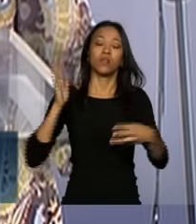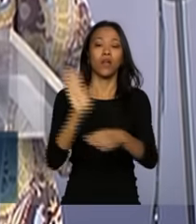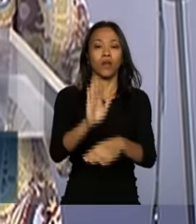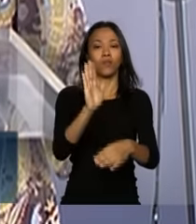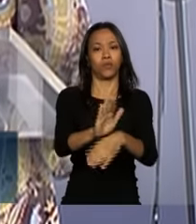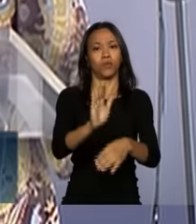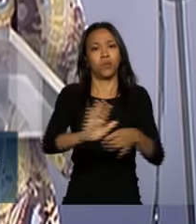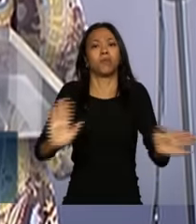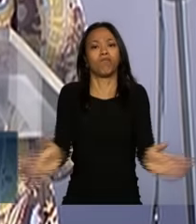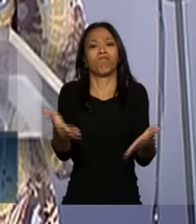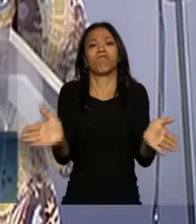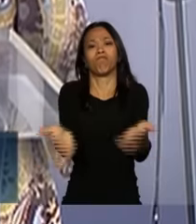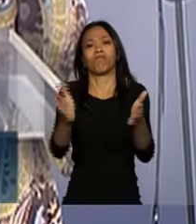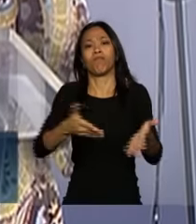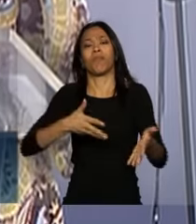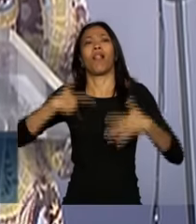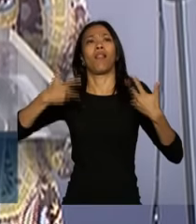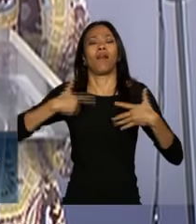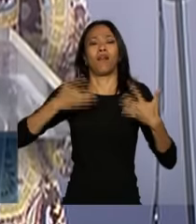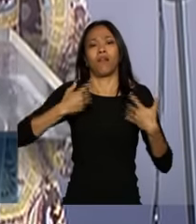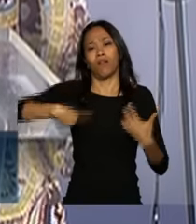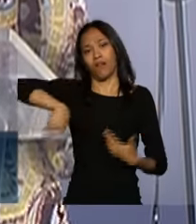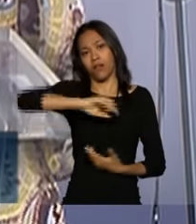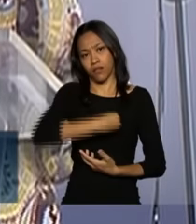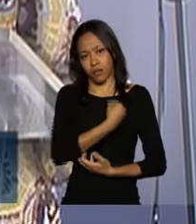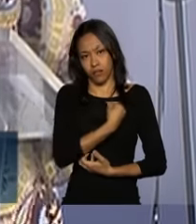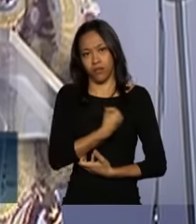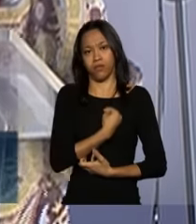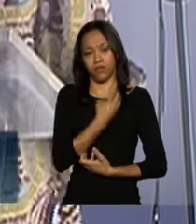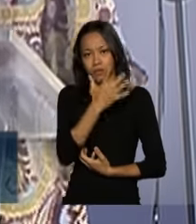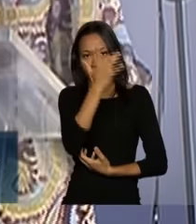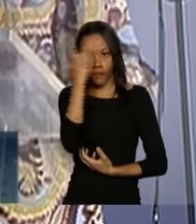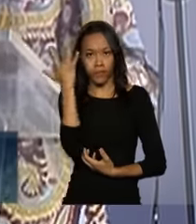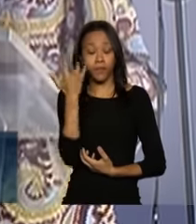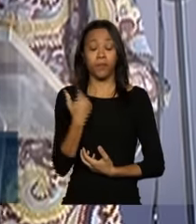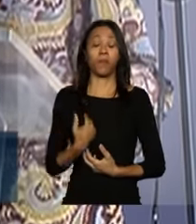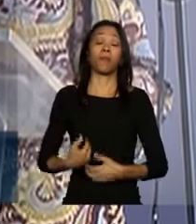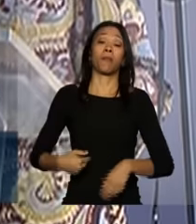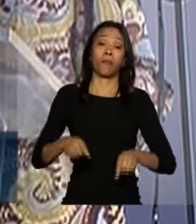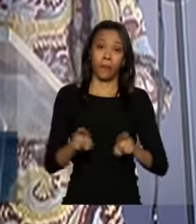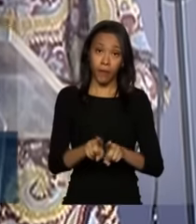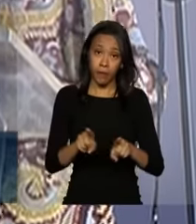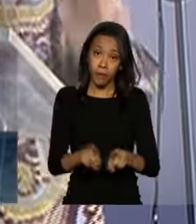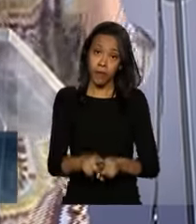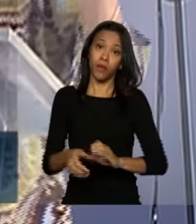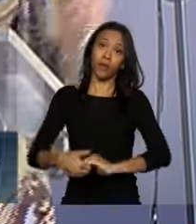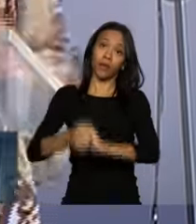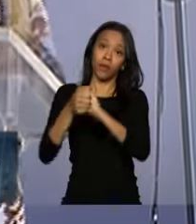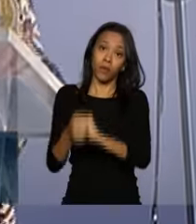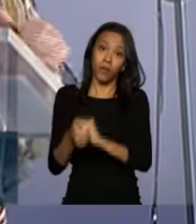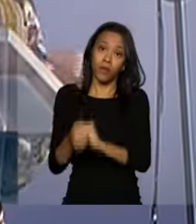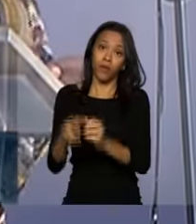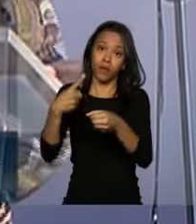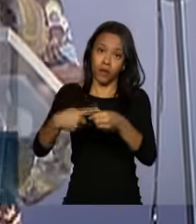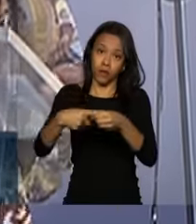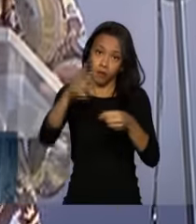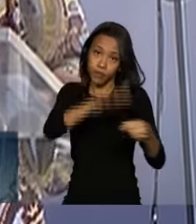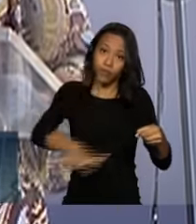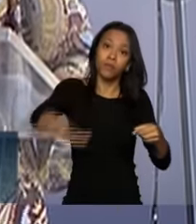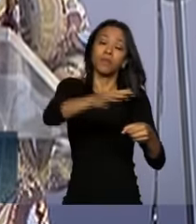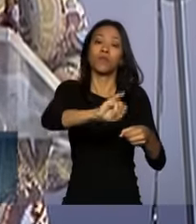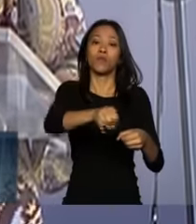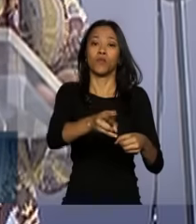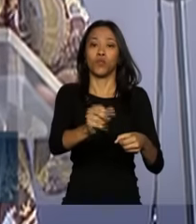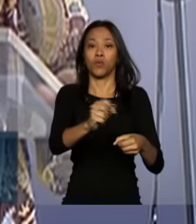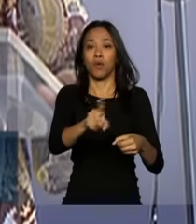contribuição para alegrar as nossas vidas. E cumprimento também Juazeiro, porque Juazeiro, para o Brasil